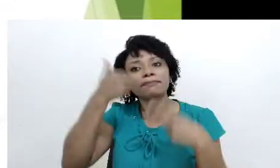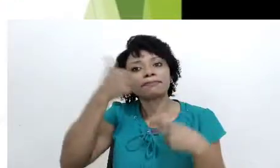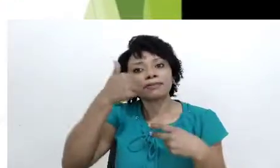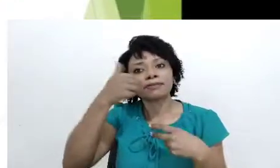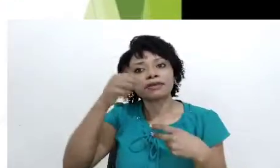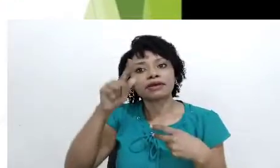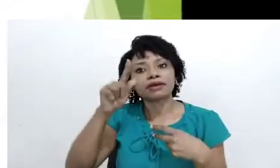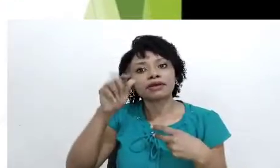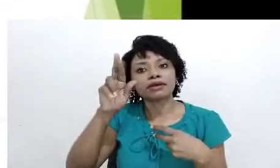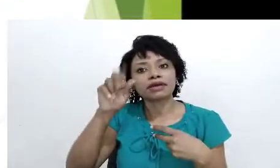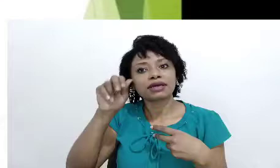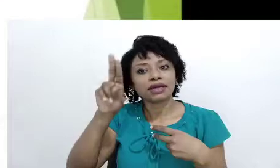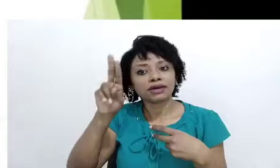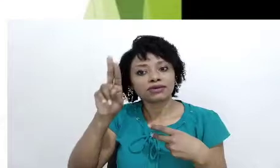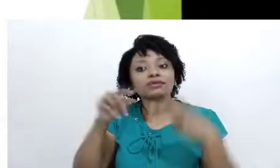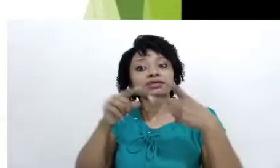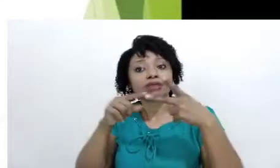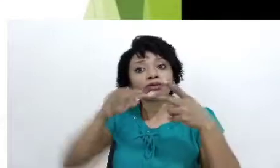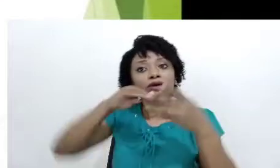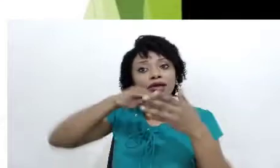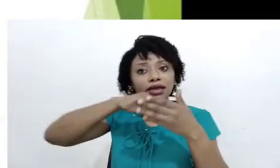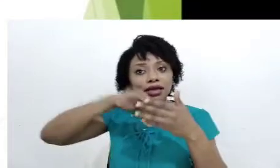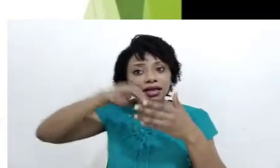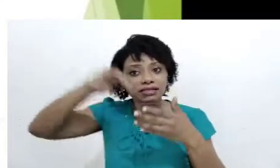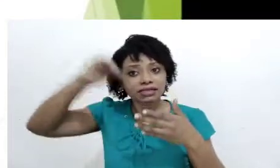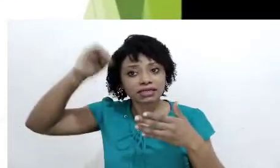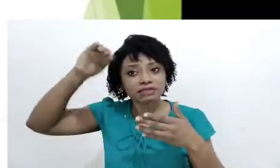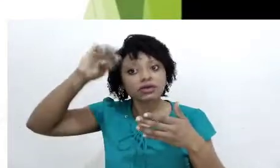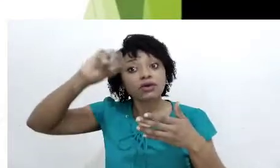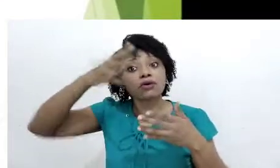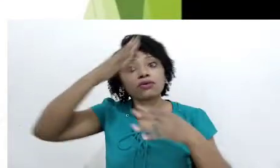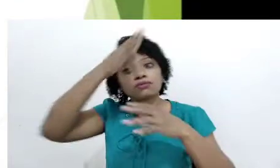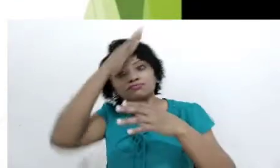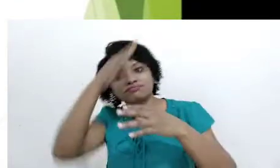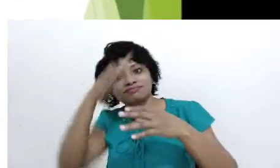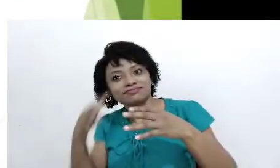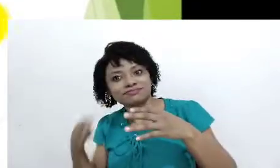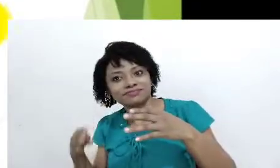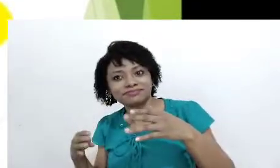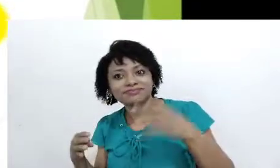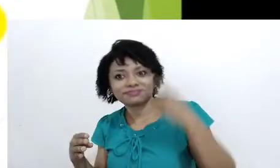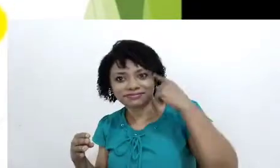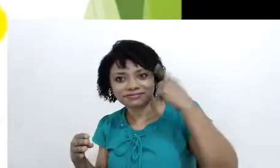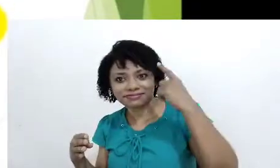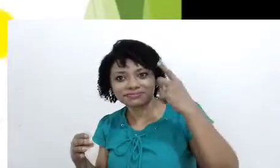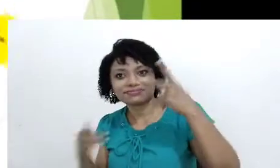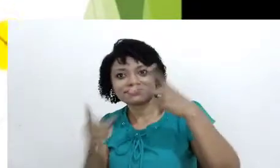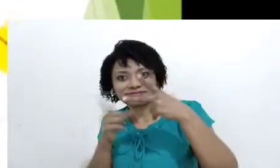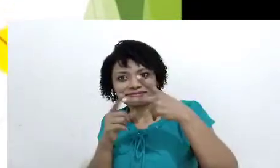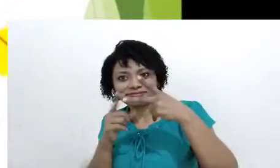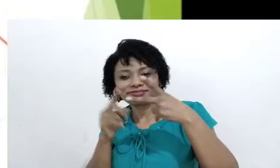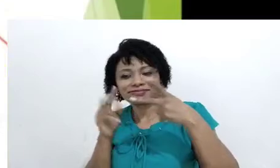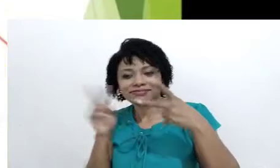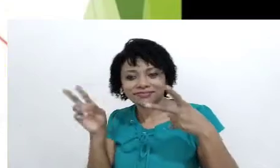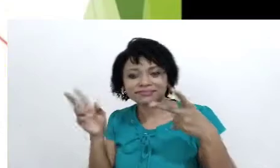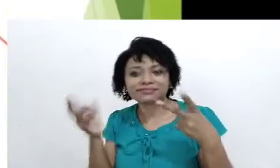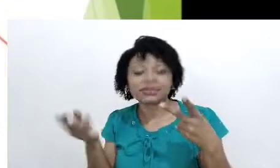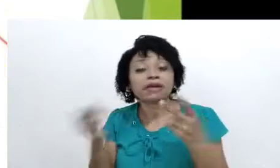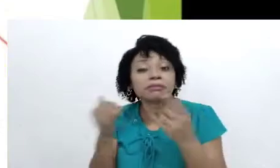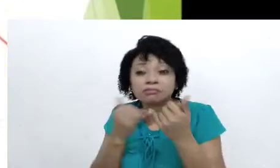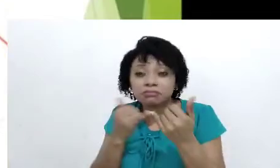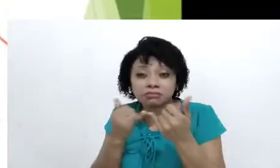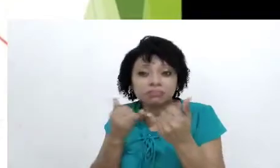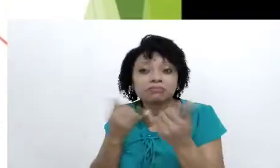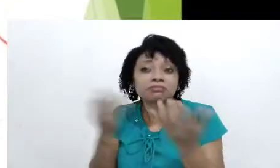gente tem uma função de primeiro grau. O gráfico para a velocidade é uma reta crescente ou